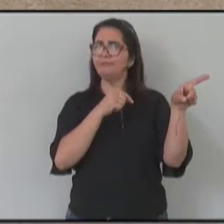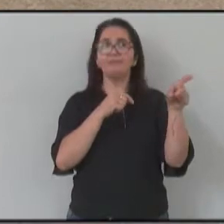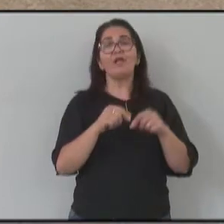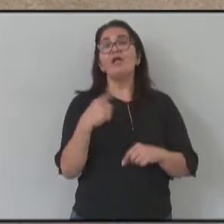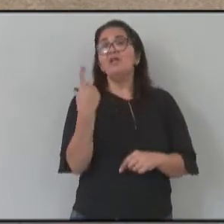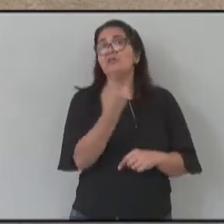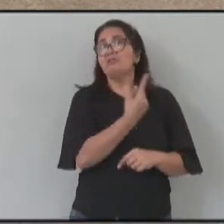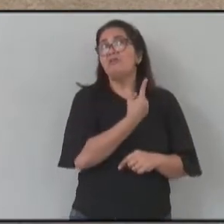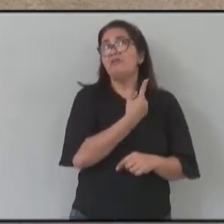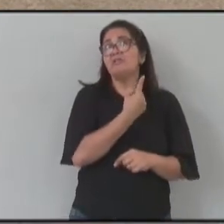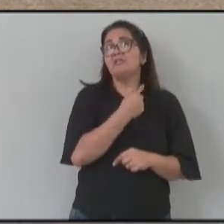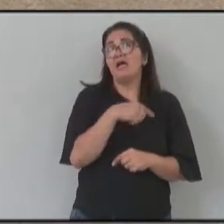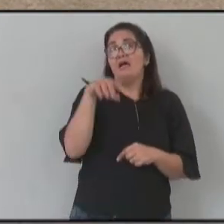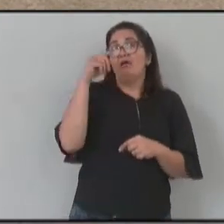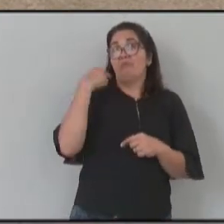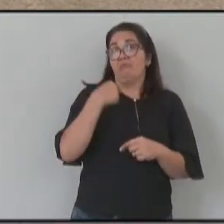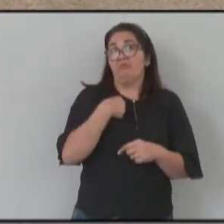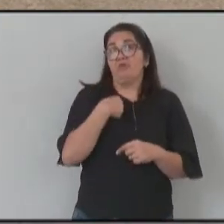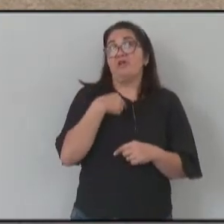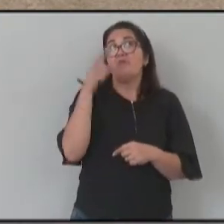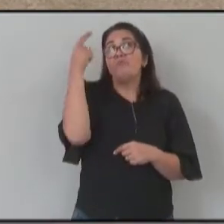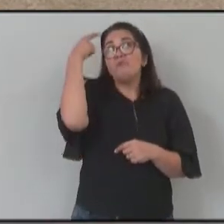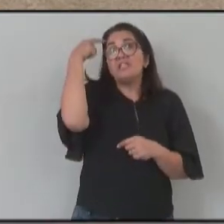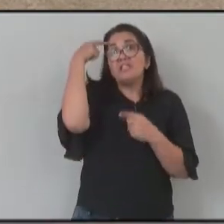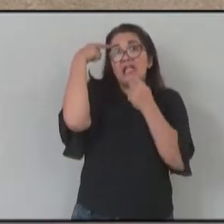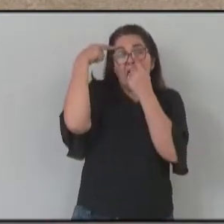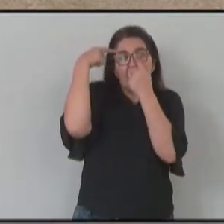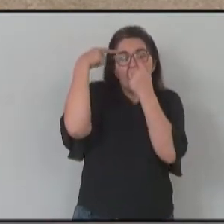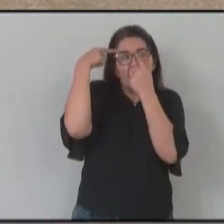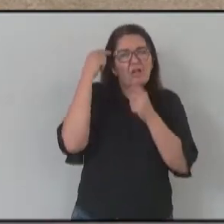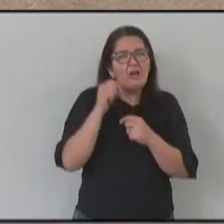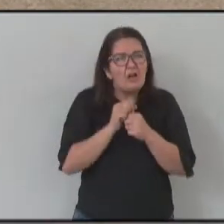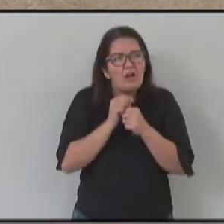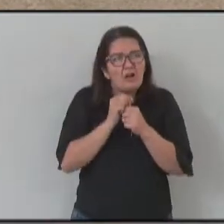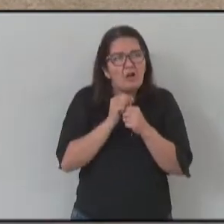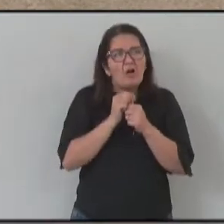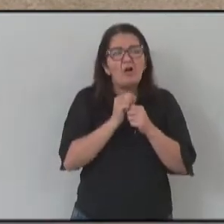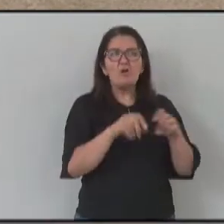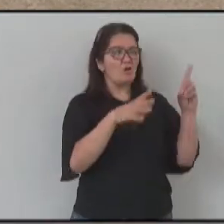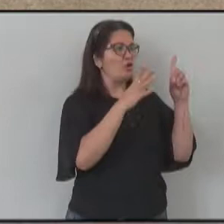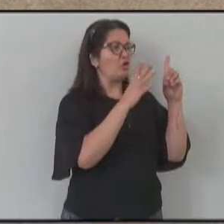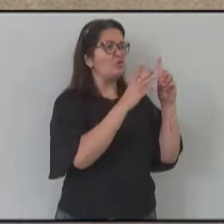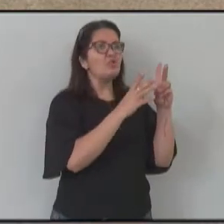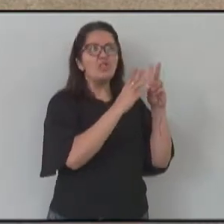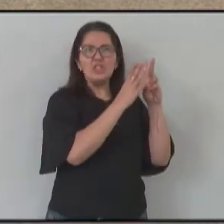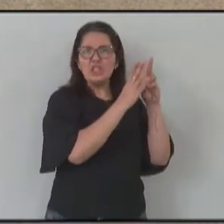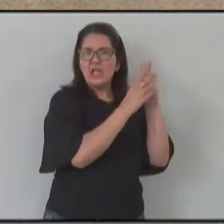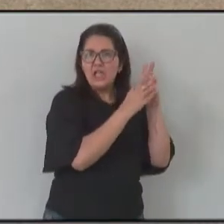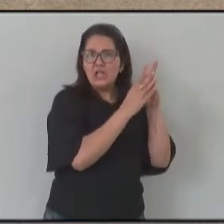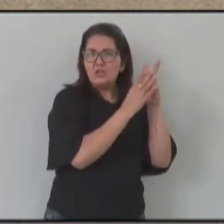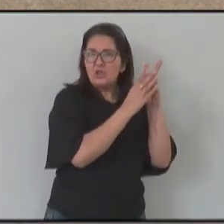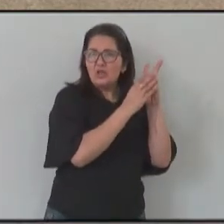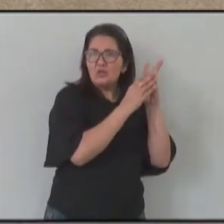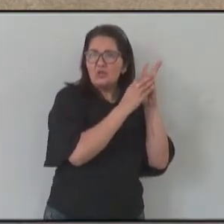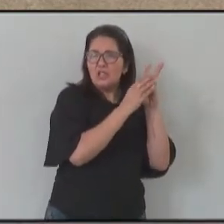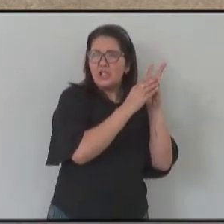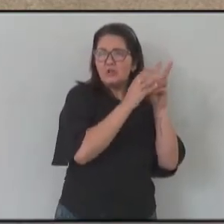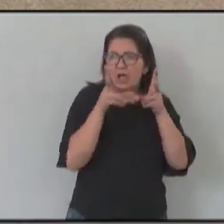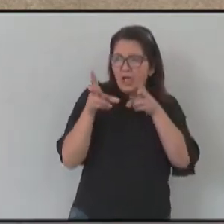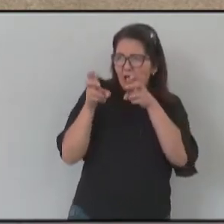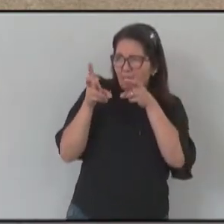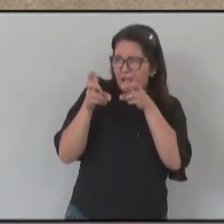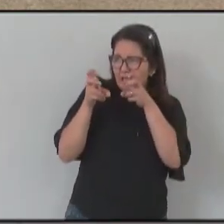índios iriam recebê-los com flechada, com armas na mão. Não.